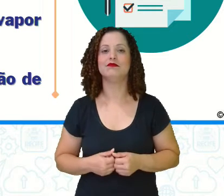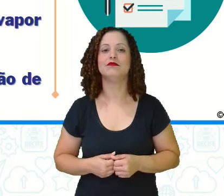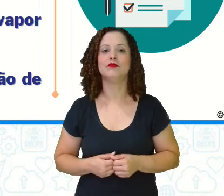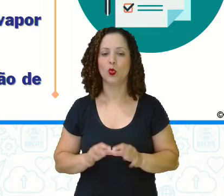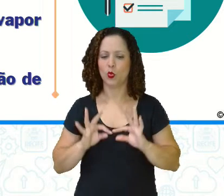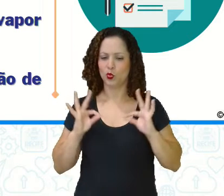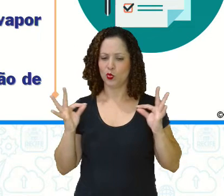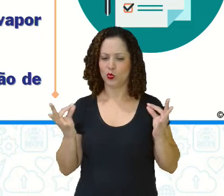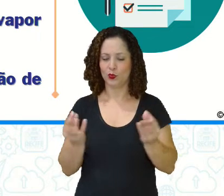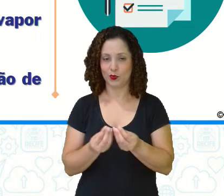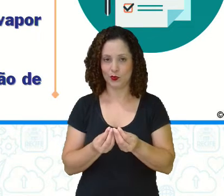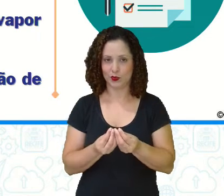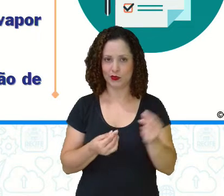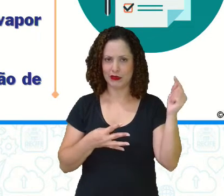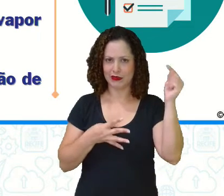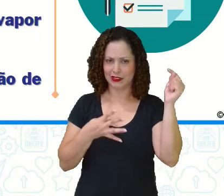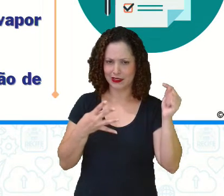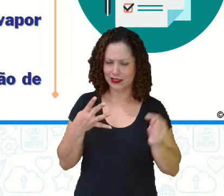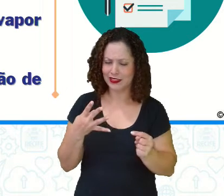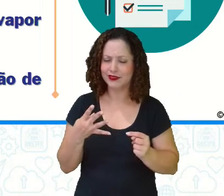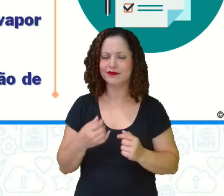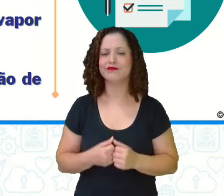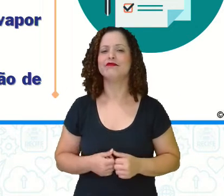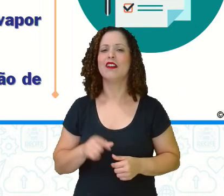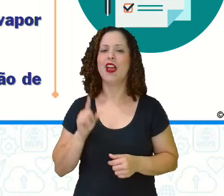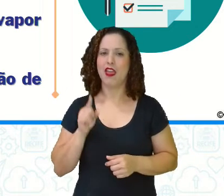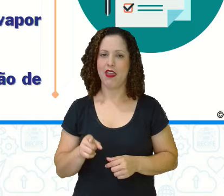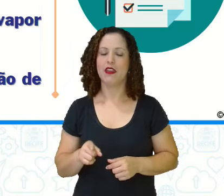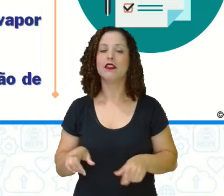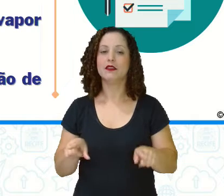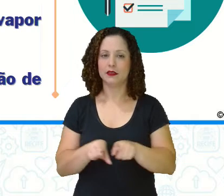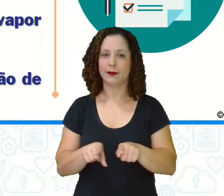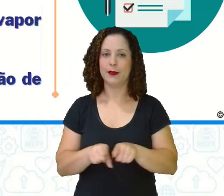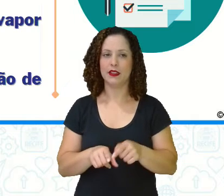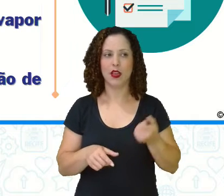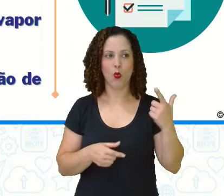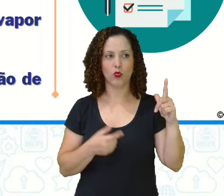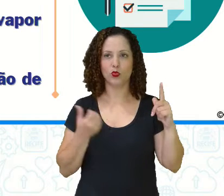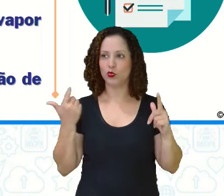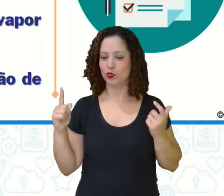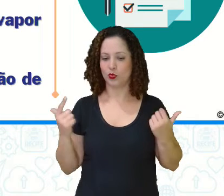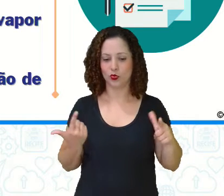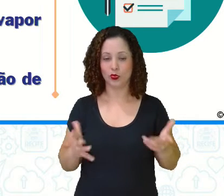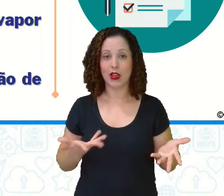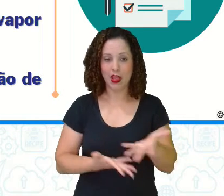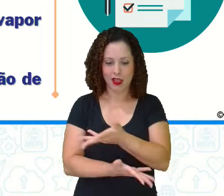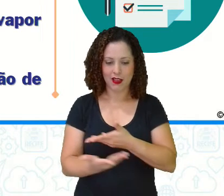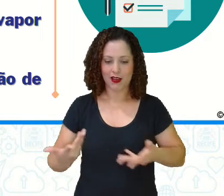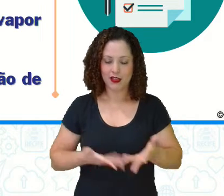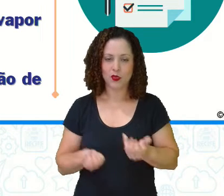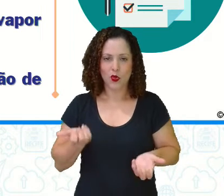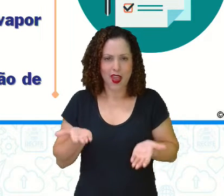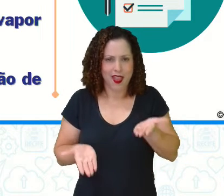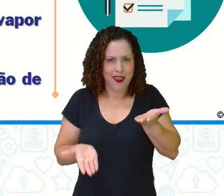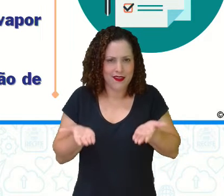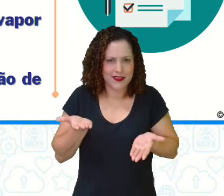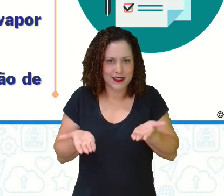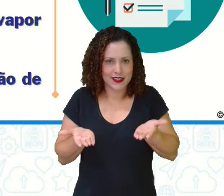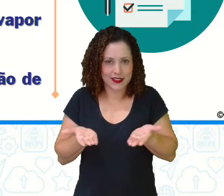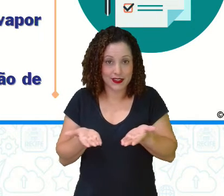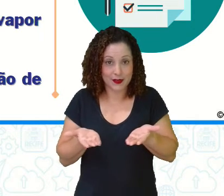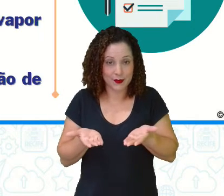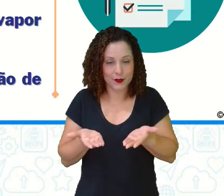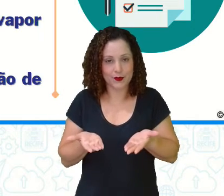e a biosfera. Isso, né? Ó, a hidrosfera, assim como as outras, vão ter uma relação de equilíbrio. Como a professora falou,